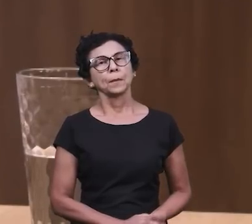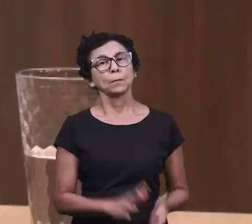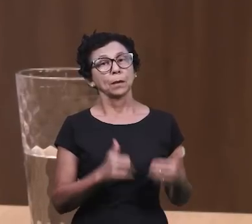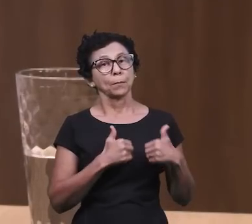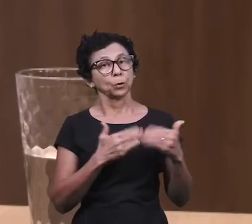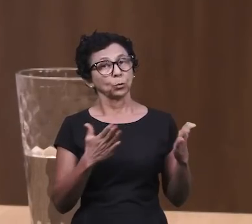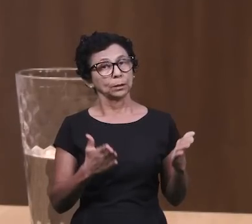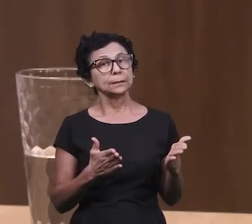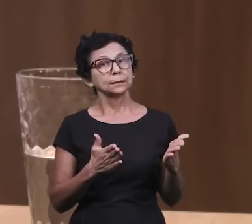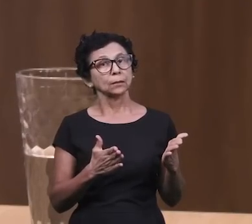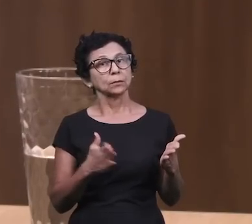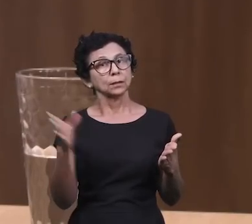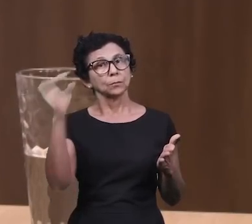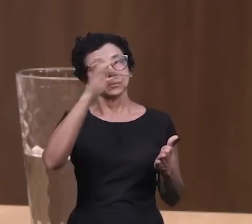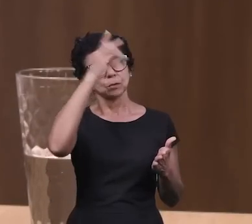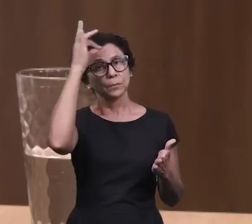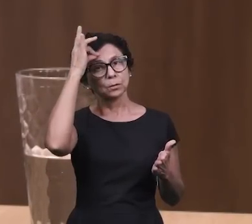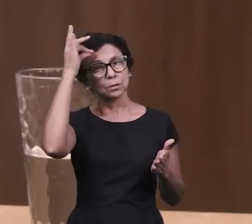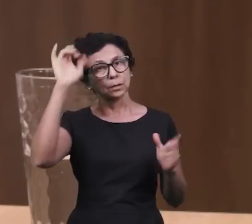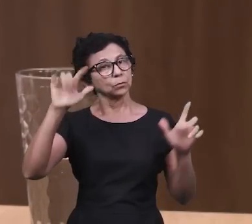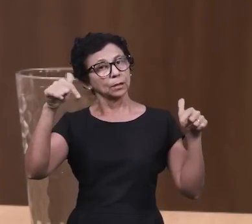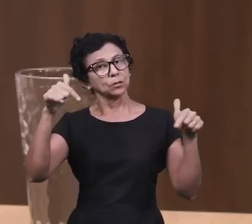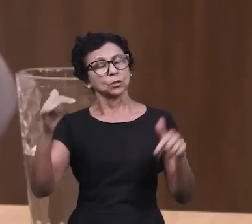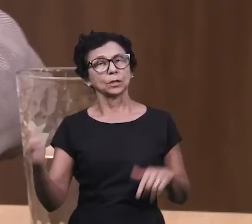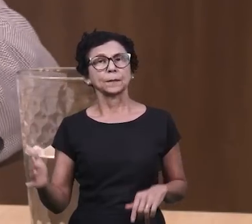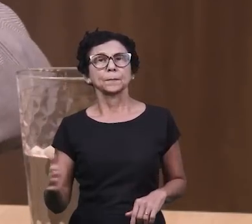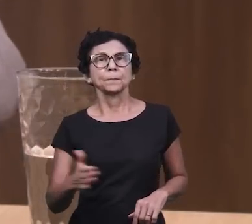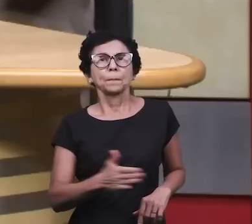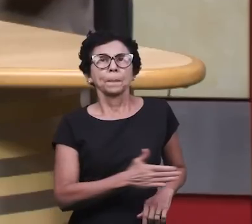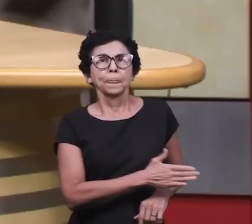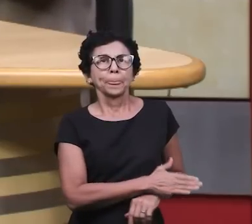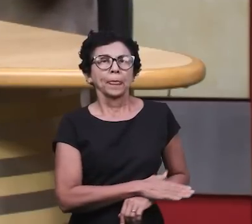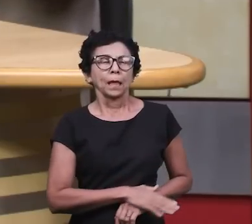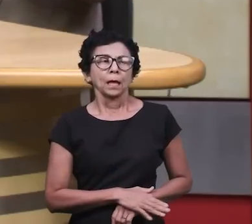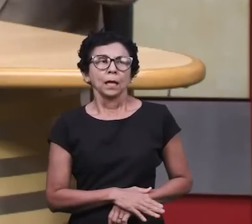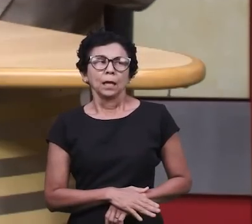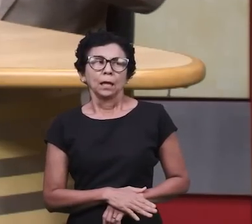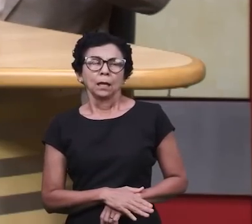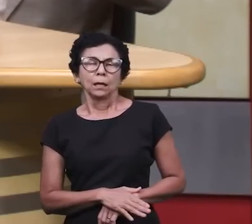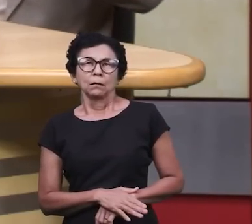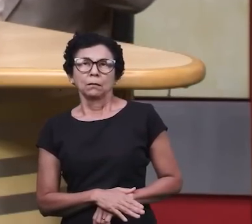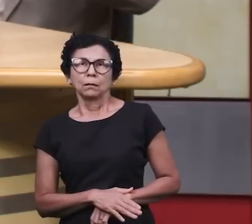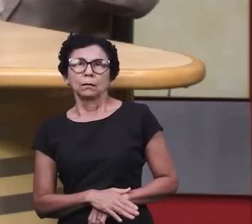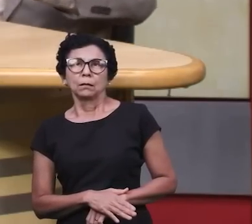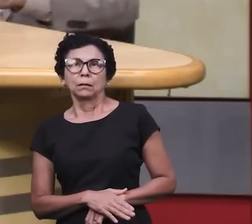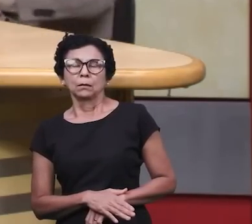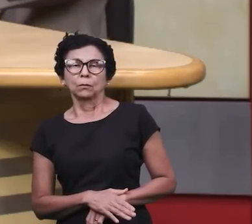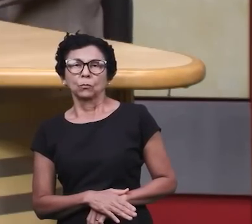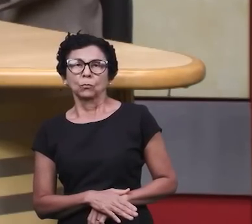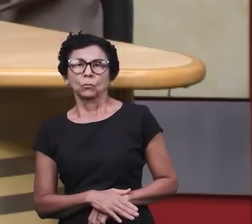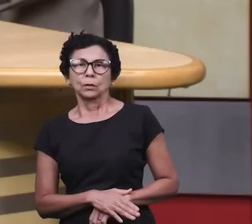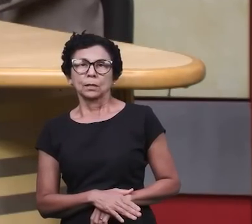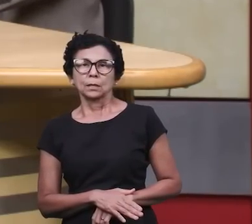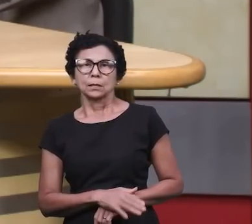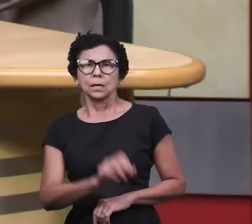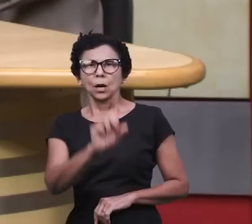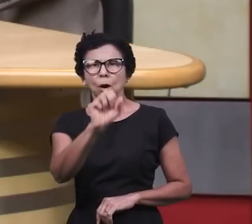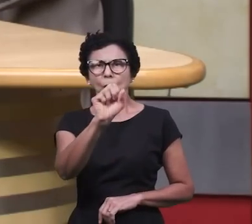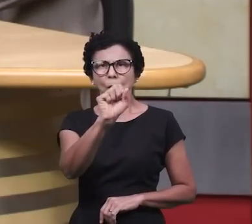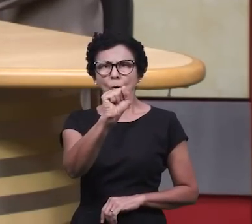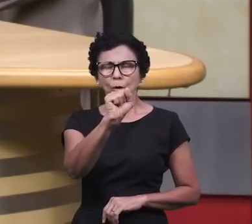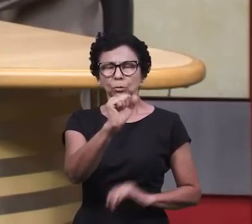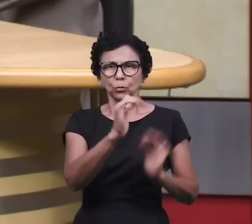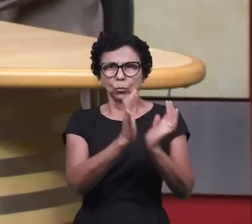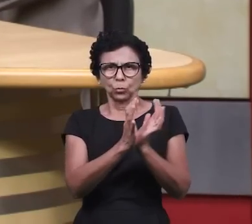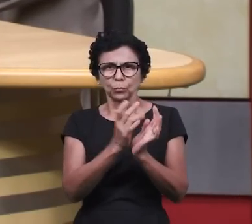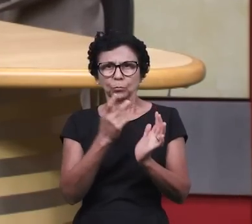Nessa reunião conosco, um deles se levantou. Nós nunca tínhamos tido contato com eles, nunca. Esses 8 que tiveram lá, eram